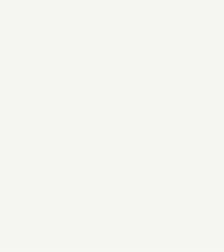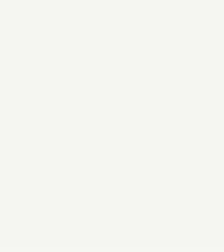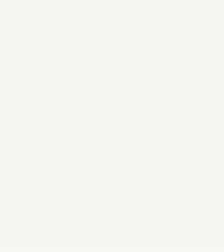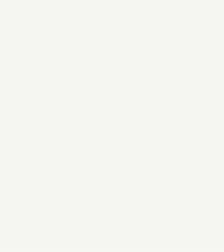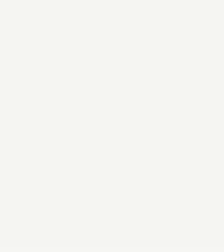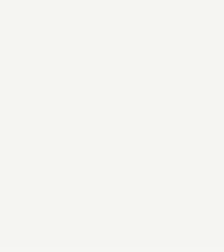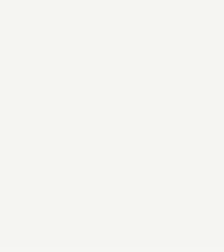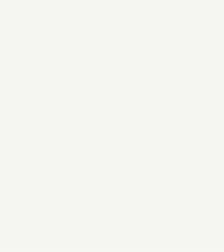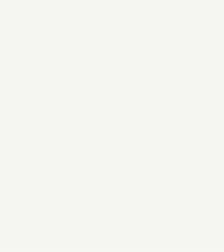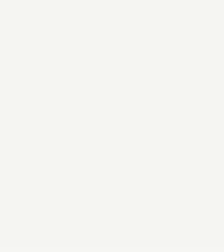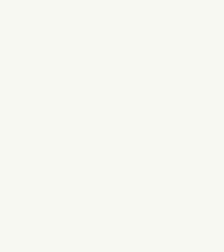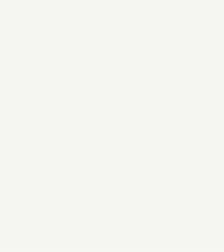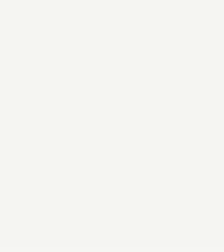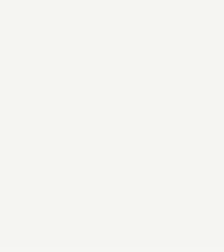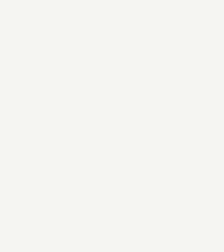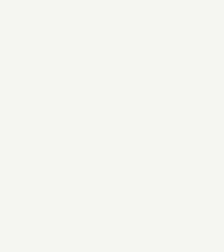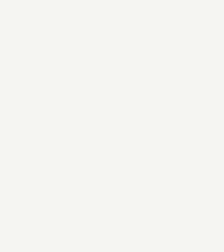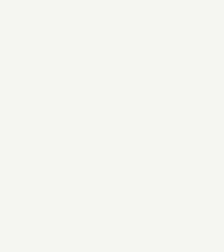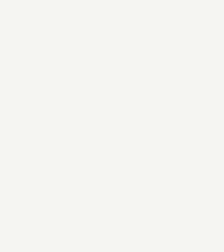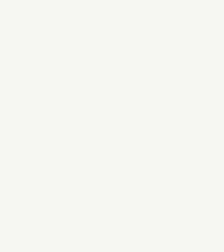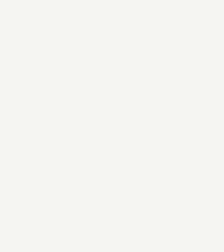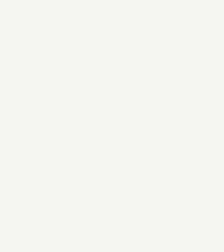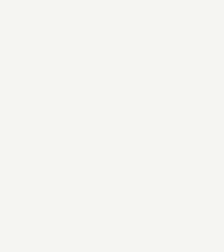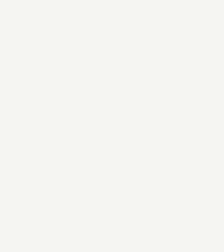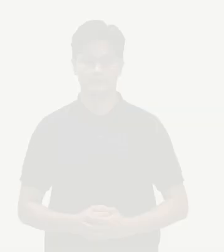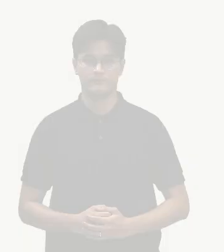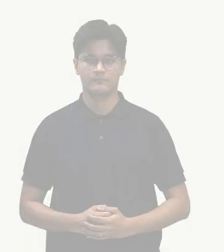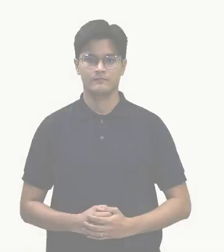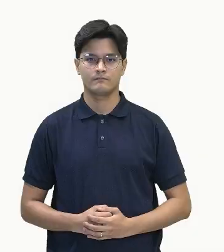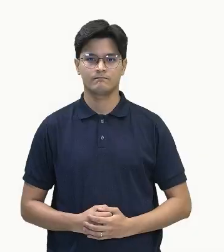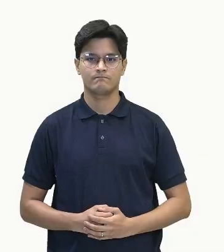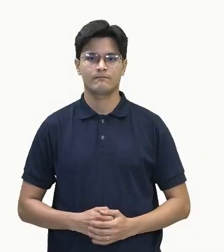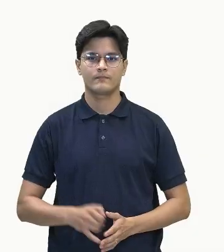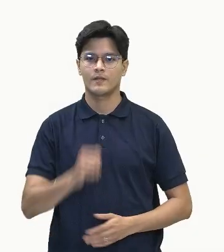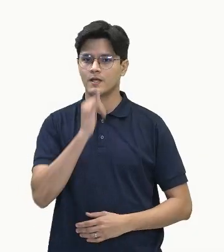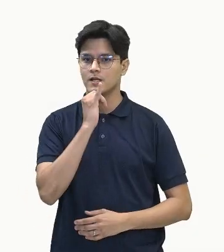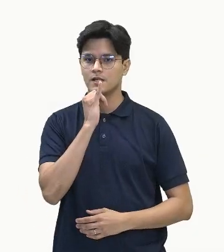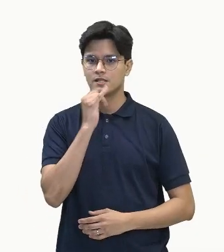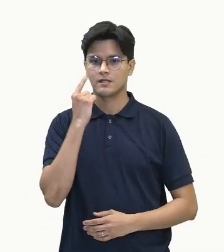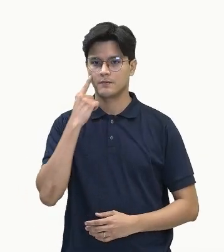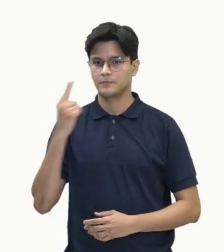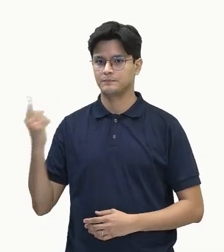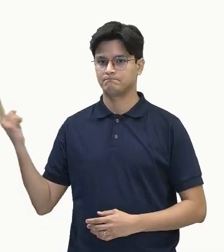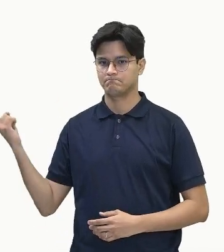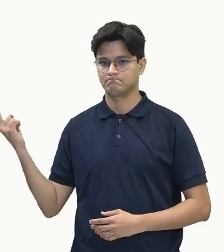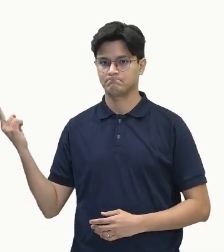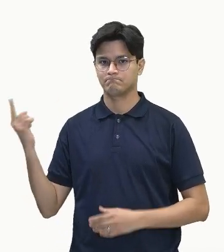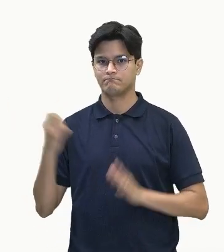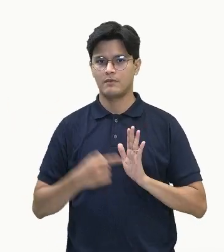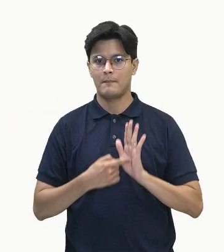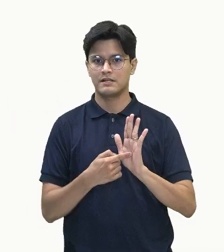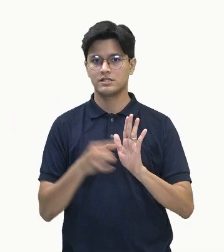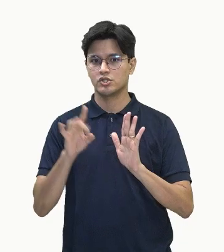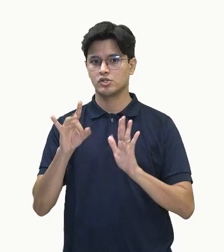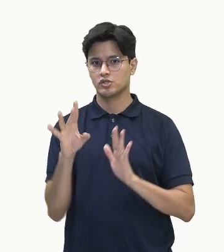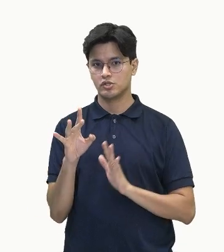nesse caso, então, estão marcados, aliás, somente o menos 1 e menos 2, tanto para a nossa